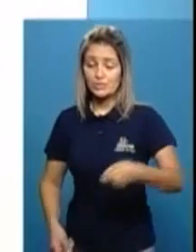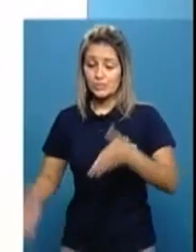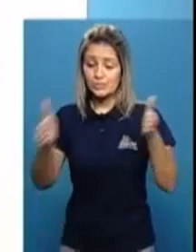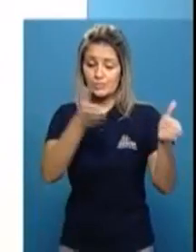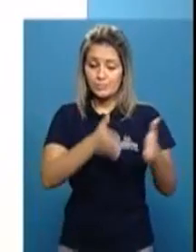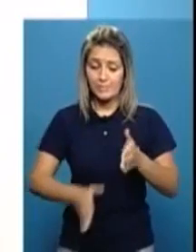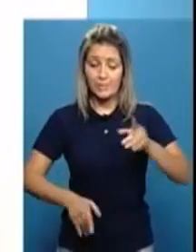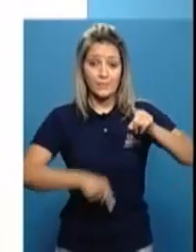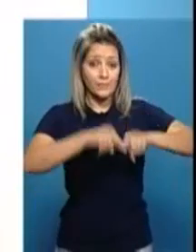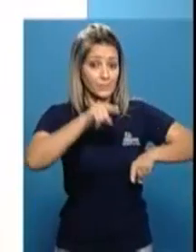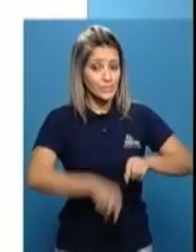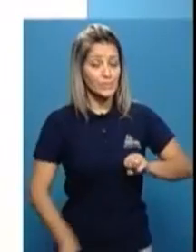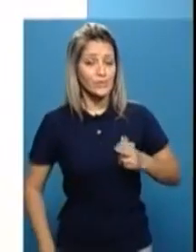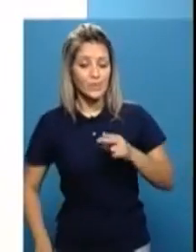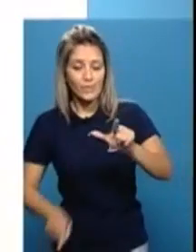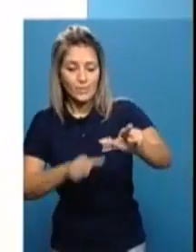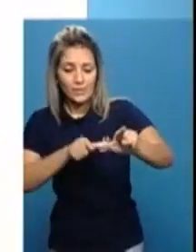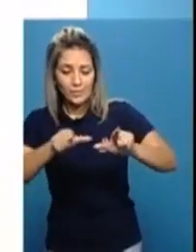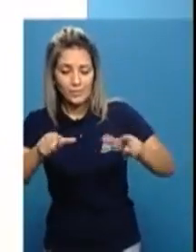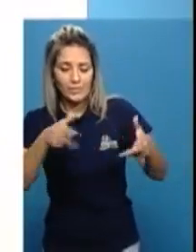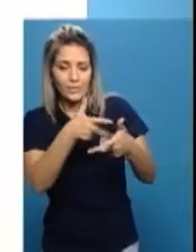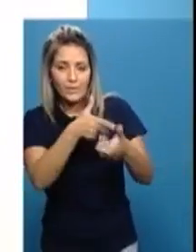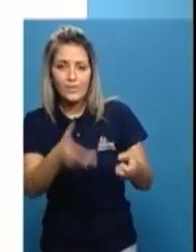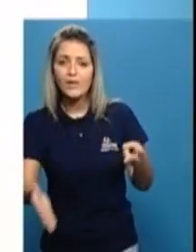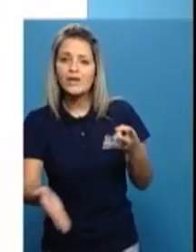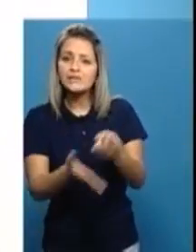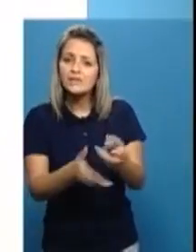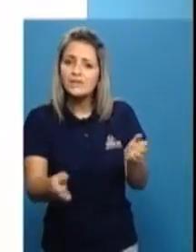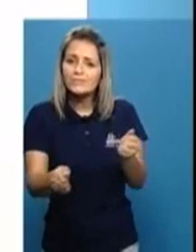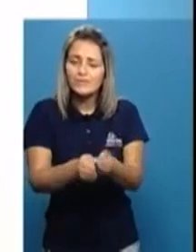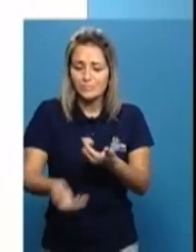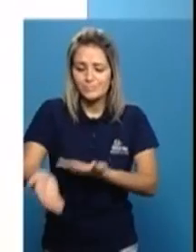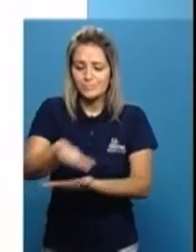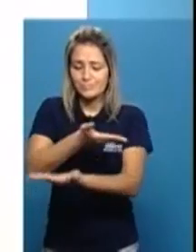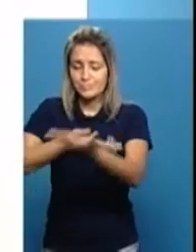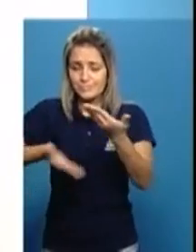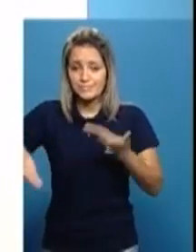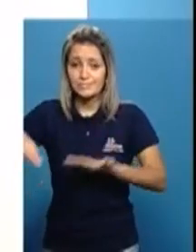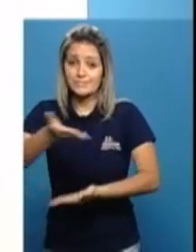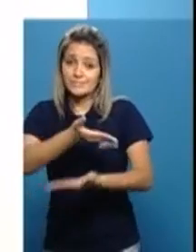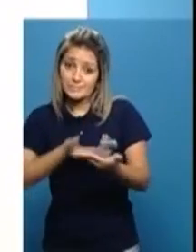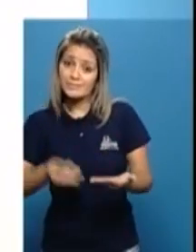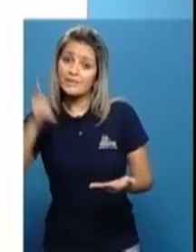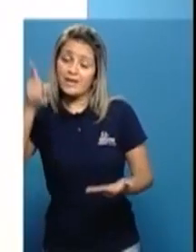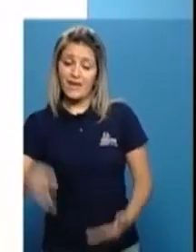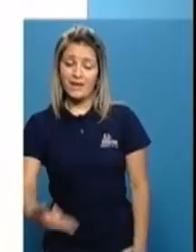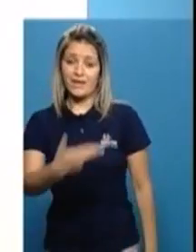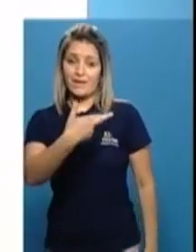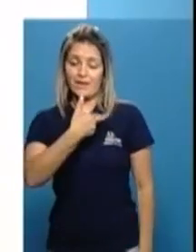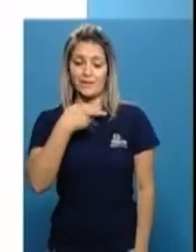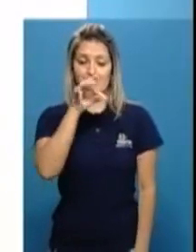de bens e serviços que sempre interagem entre si, cada qual com a sua